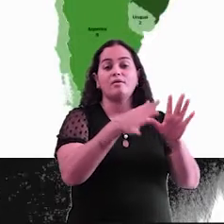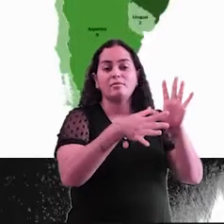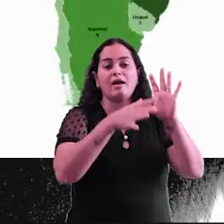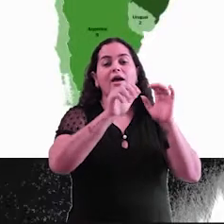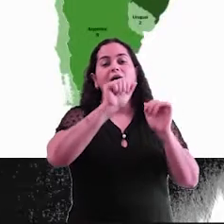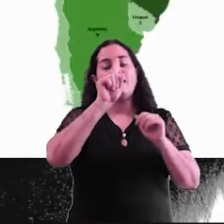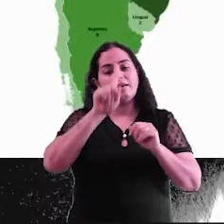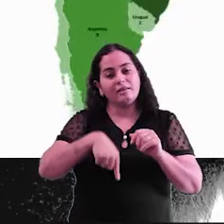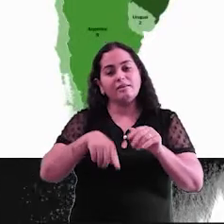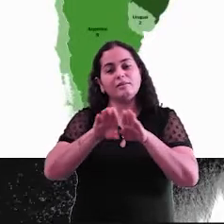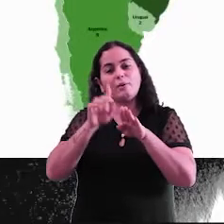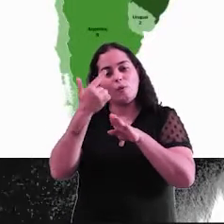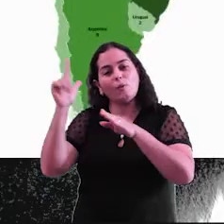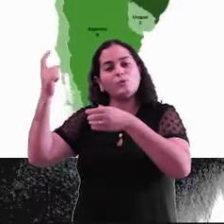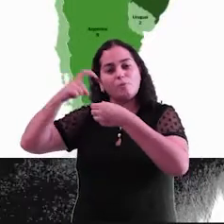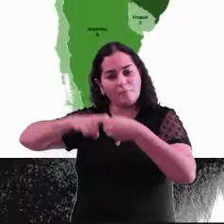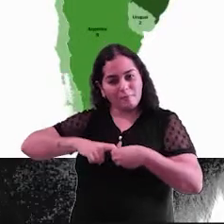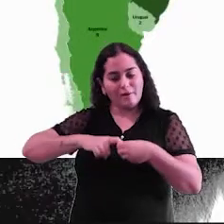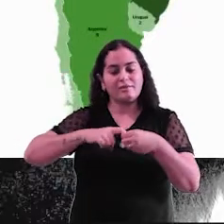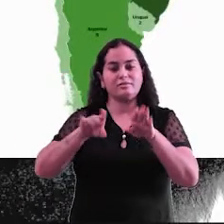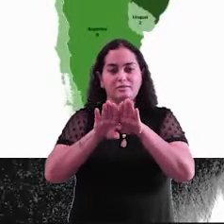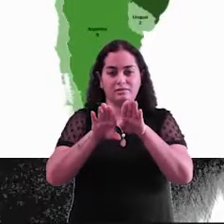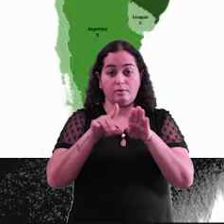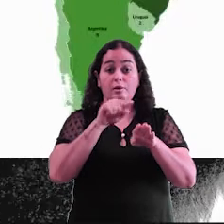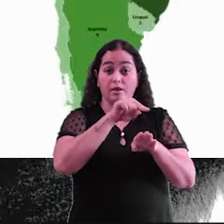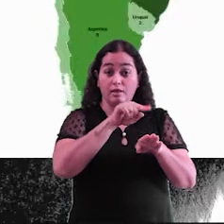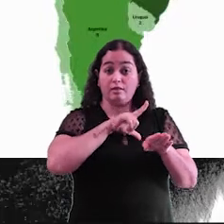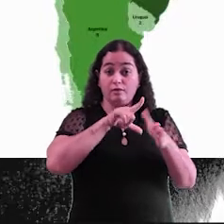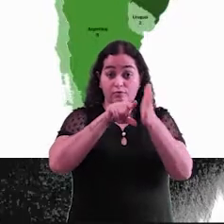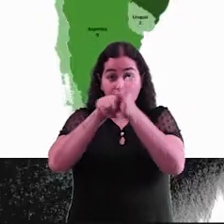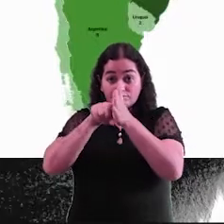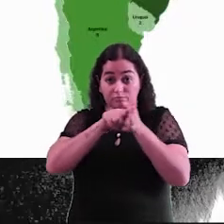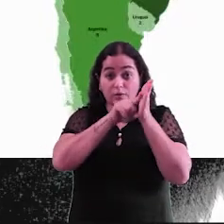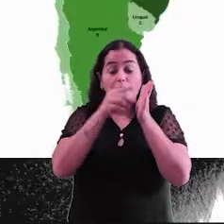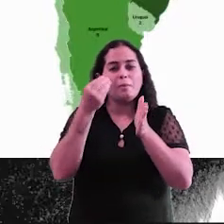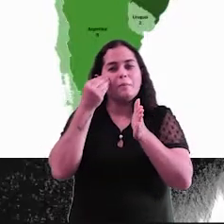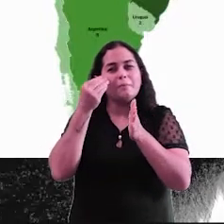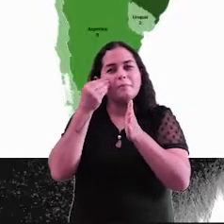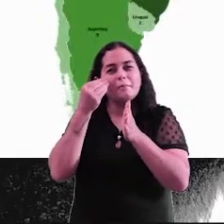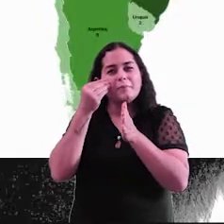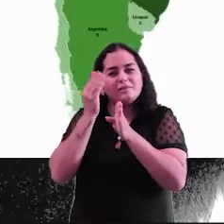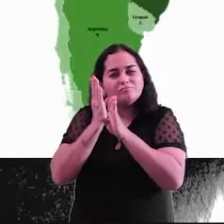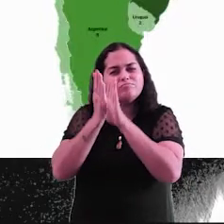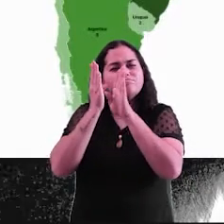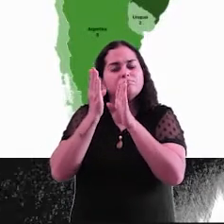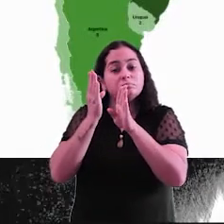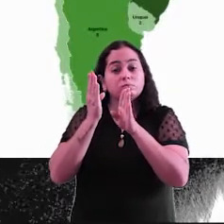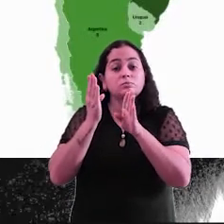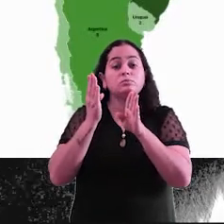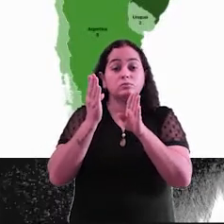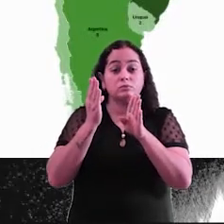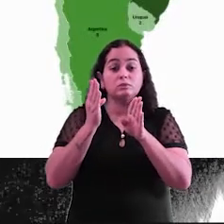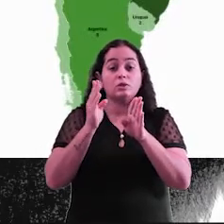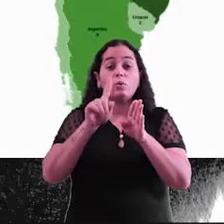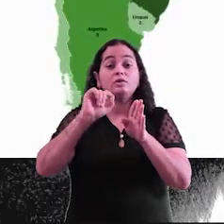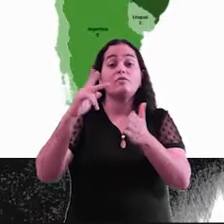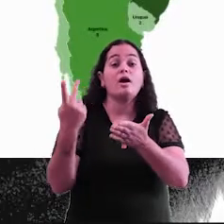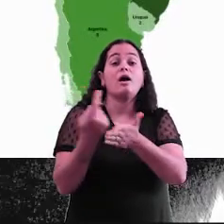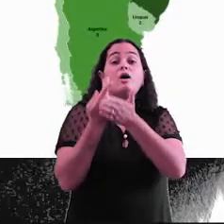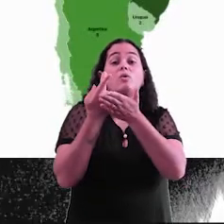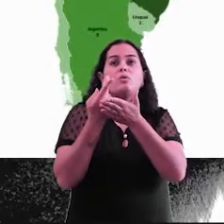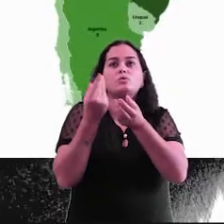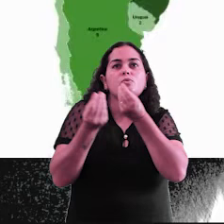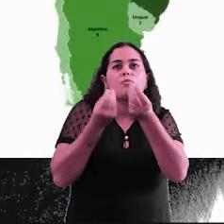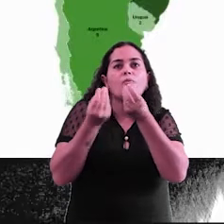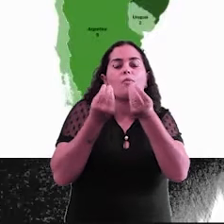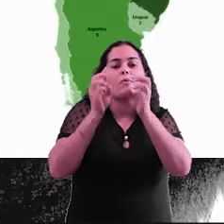tentar identificar como estava acontecendo a acessibilidade nos museus de ciências da América Latina, porque a gente não tinha um panorama